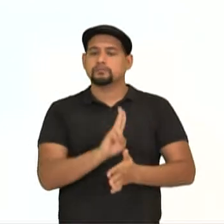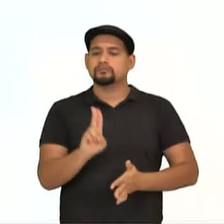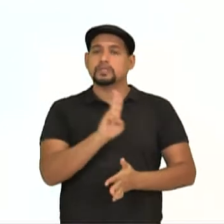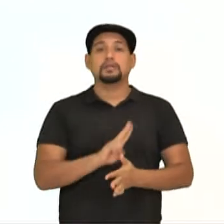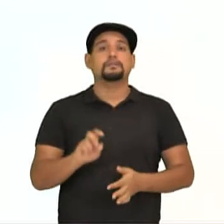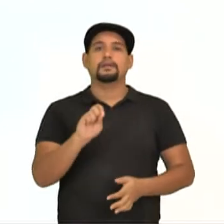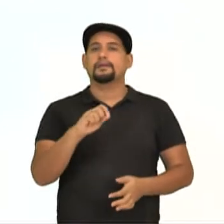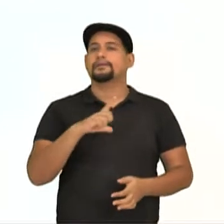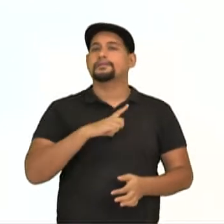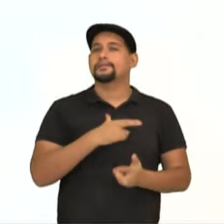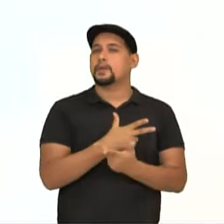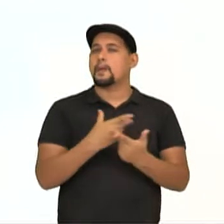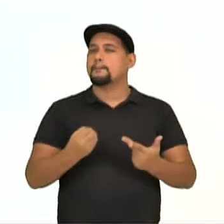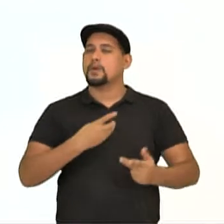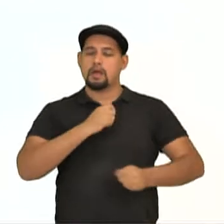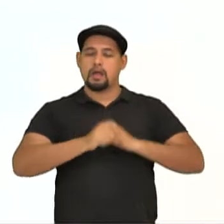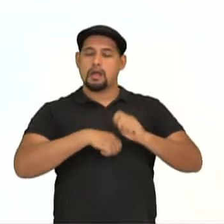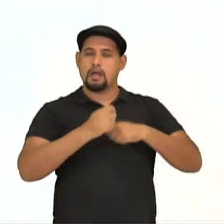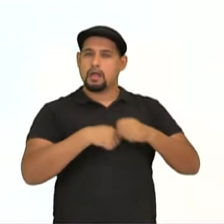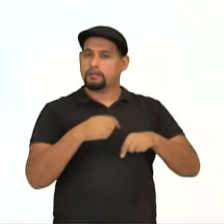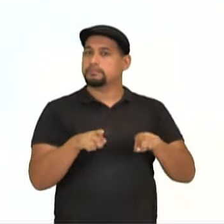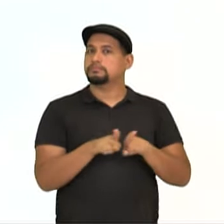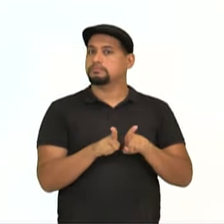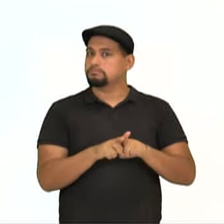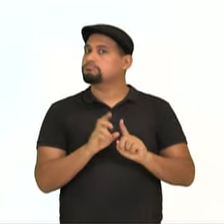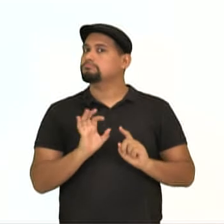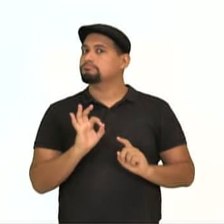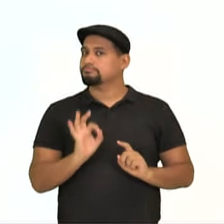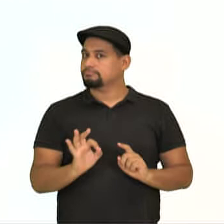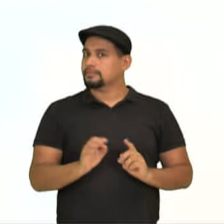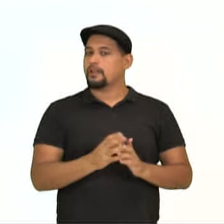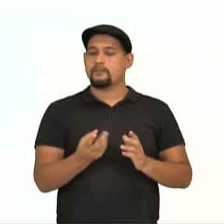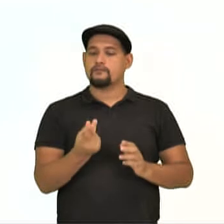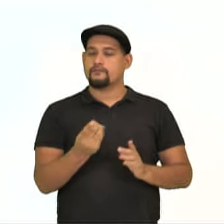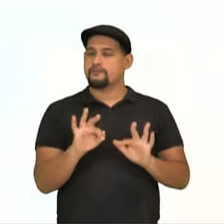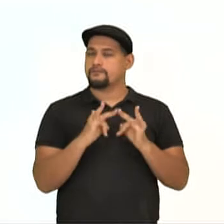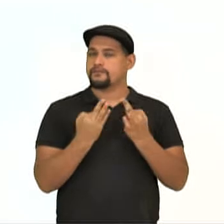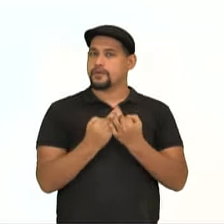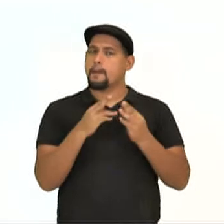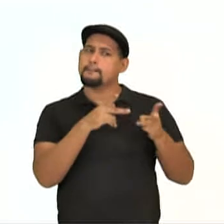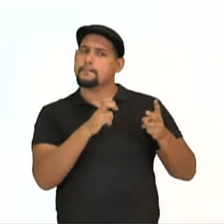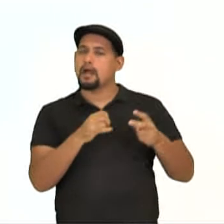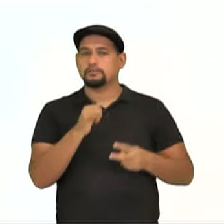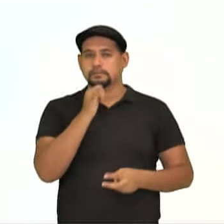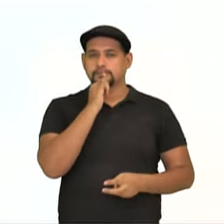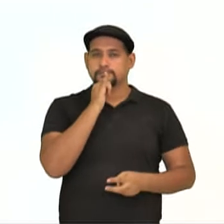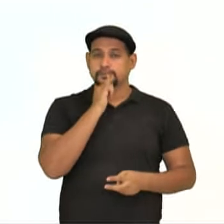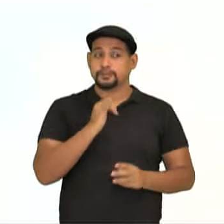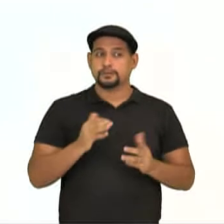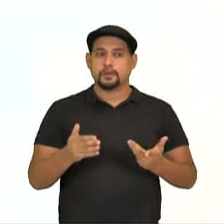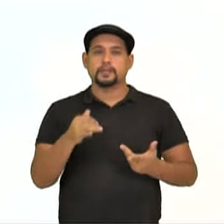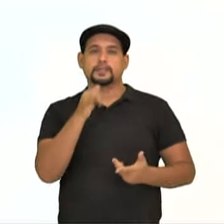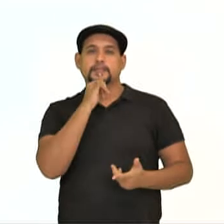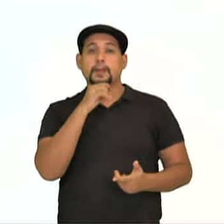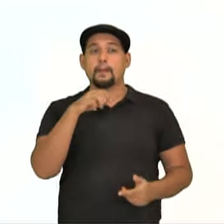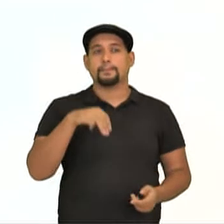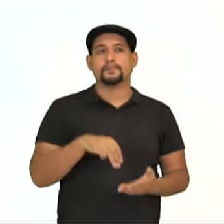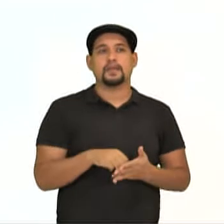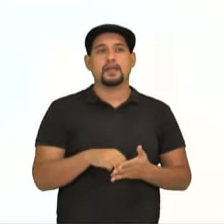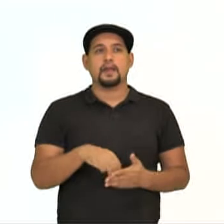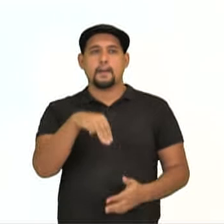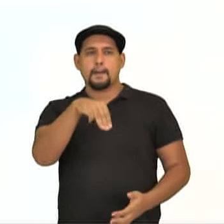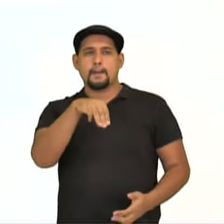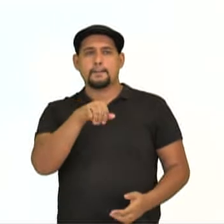para ter uma boa administração do orçamento familiar. Vamos ver aqui um exemplo da Lília e seus